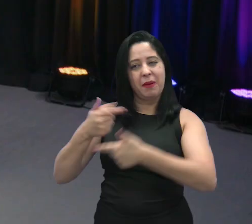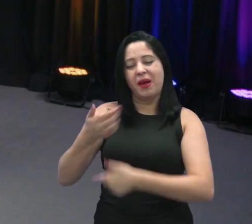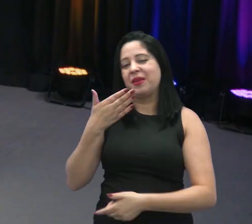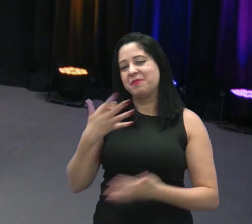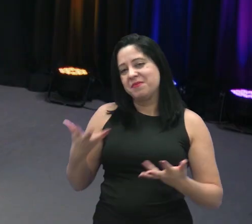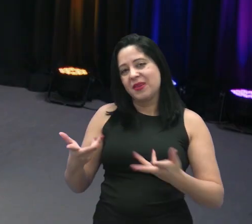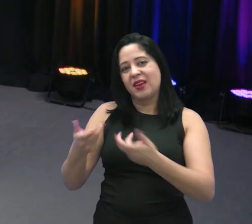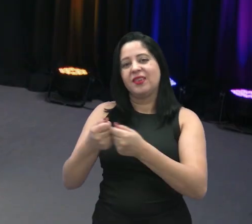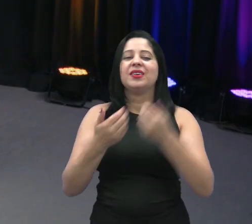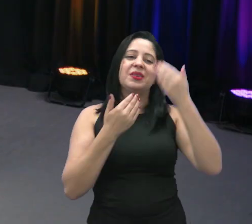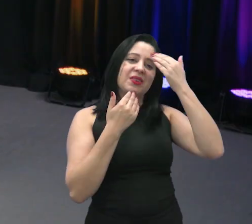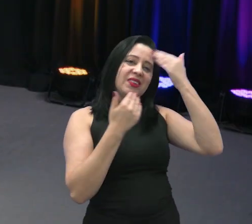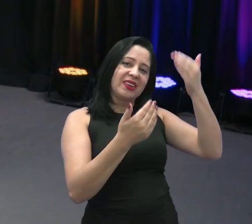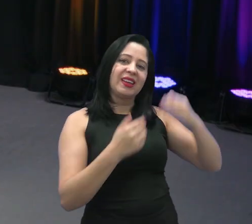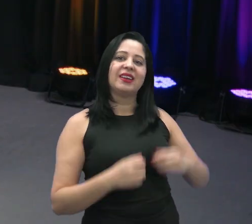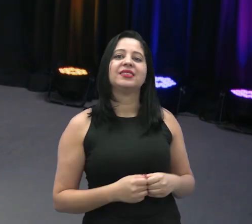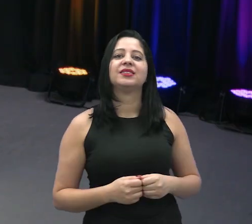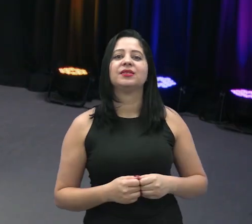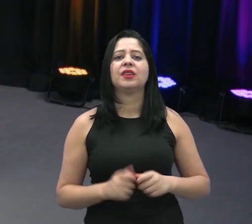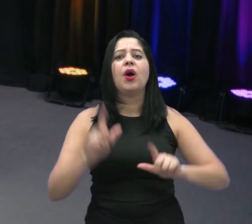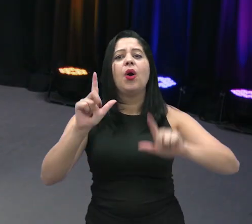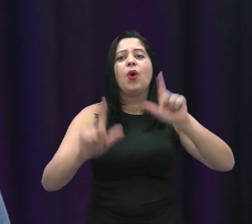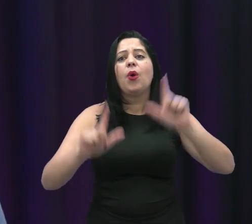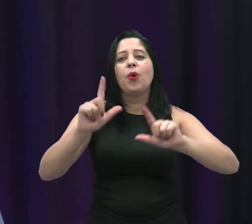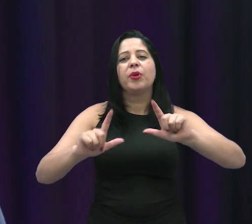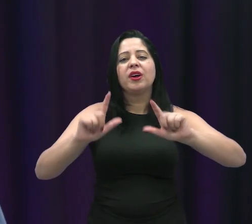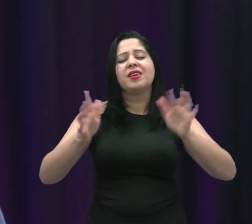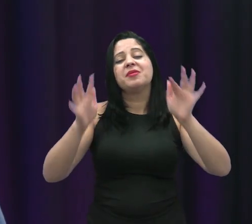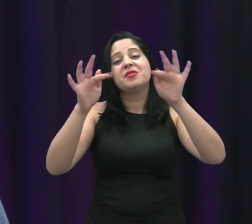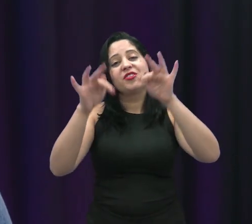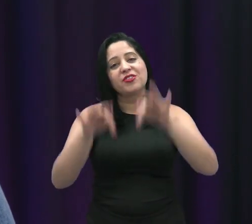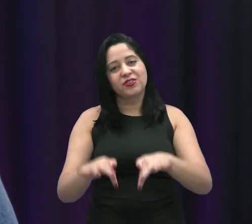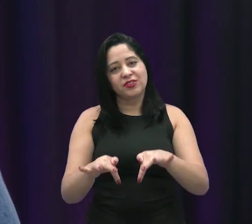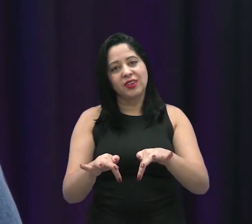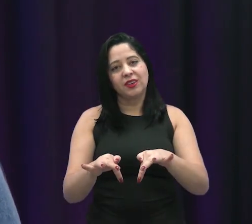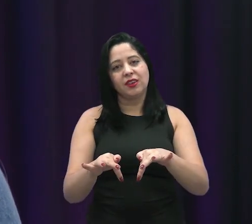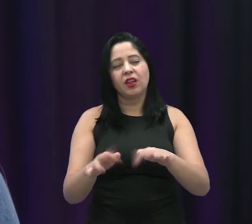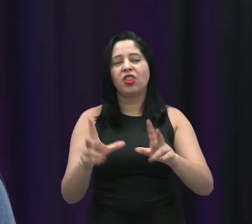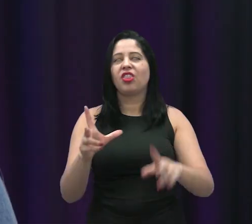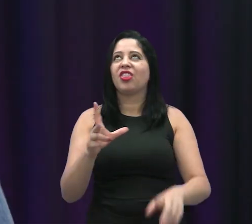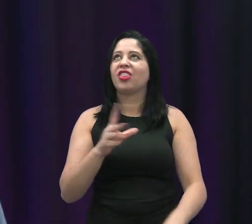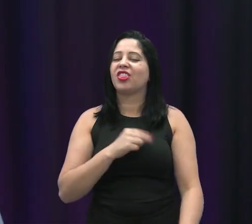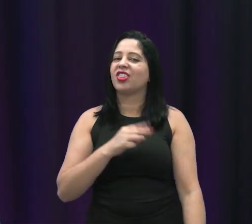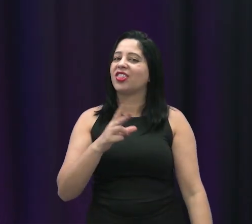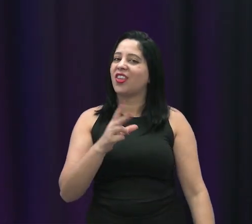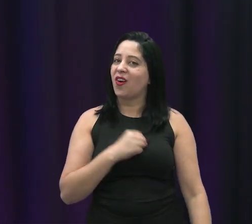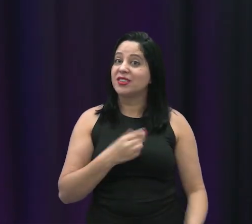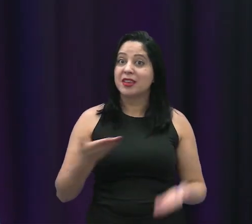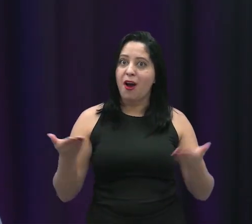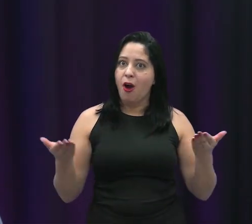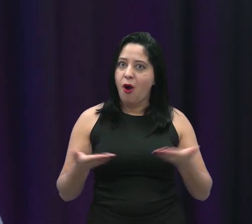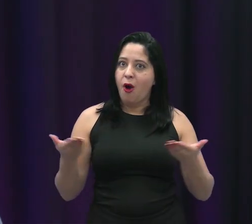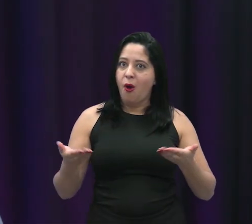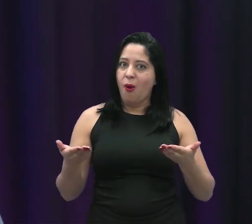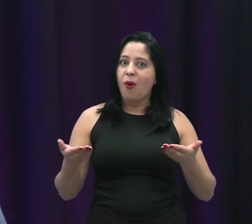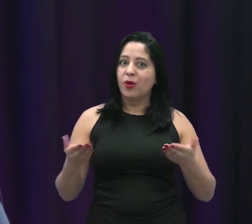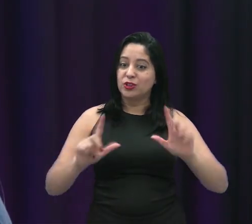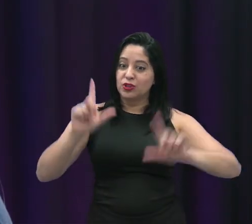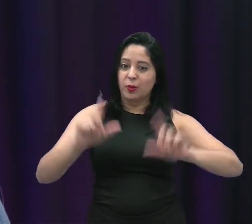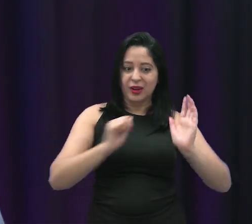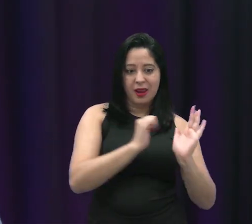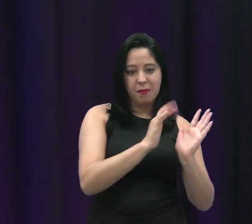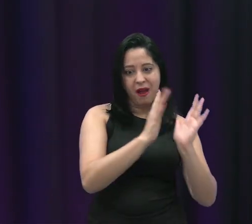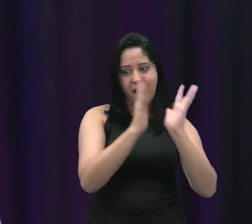que vocês desenvolvem. E nós agradecemos. Chegamos ao final de mais um programa e que jornada incrível foi essa de hoje, não é